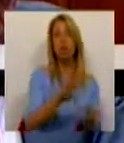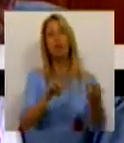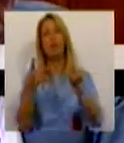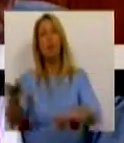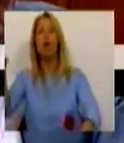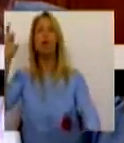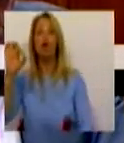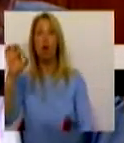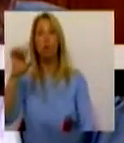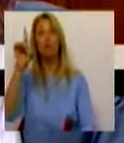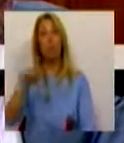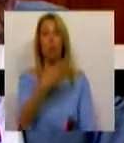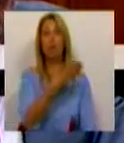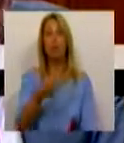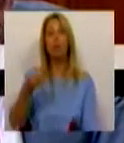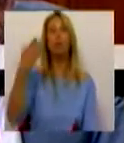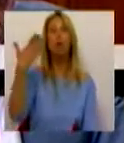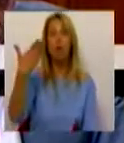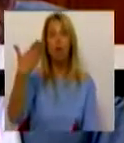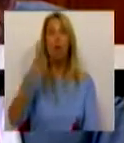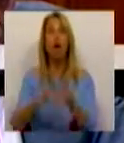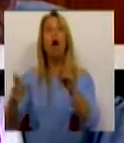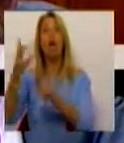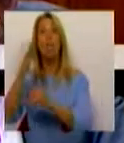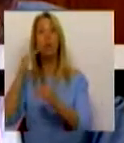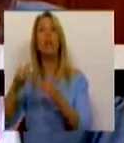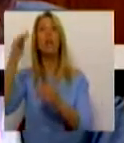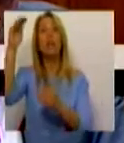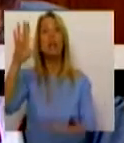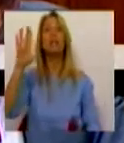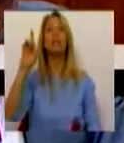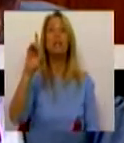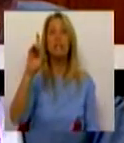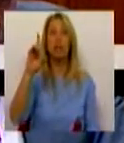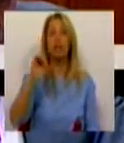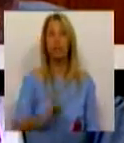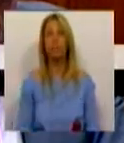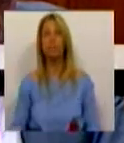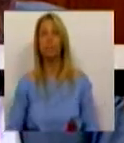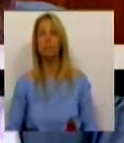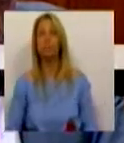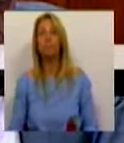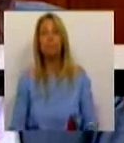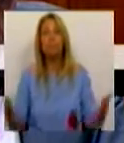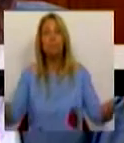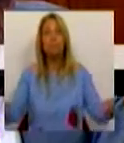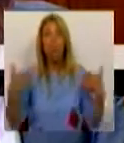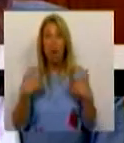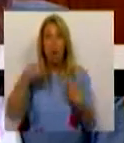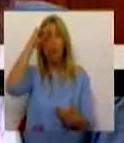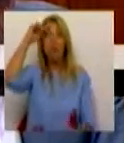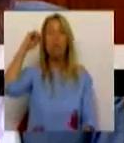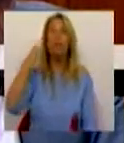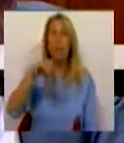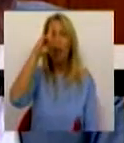em 1991 foi aumentada a idade para os 16, para os 16 anos. Portanto, eu não tenho dificuldade em ter